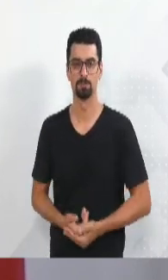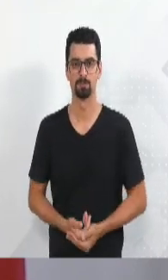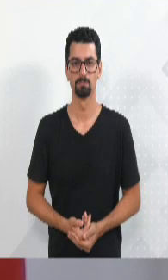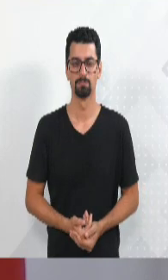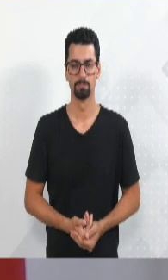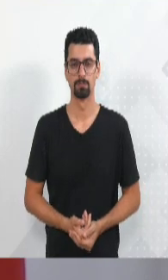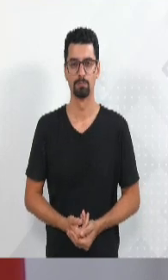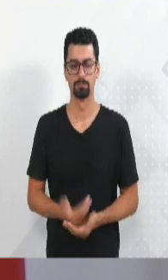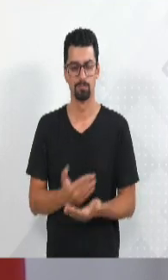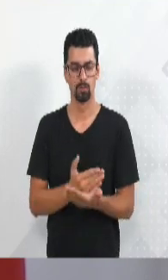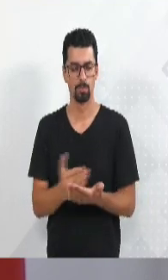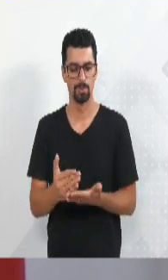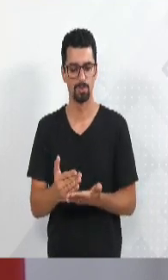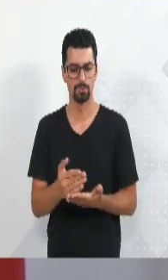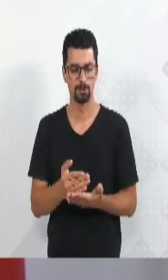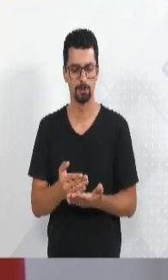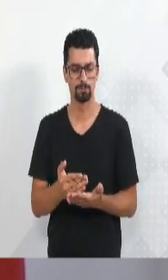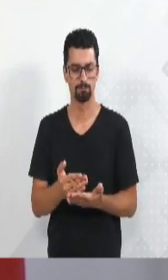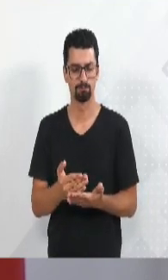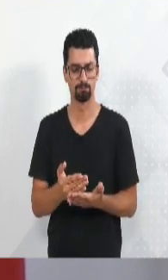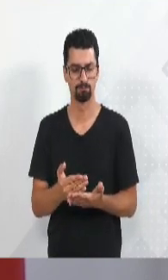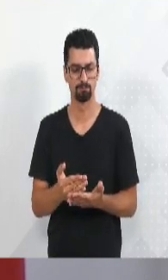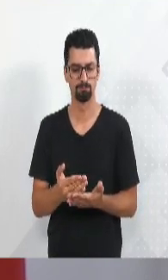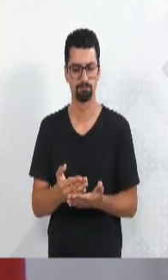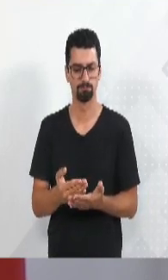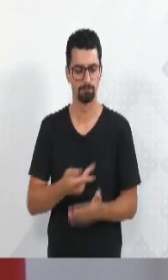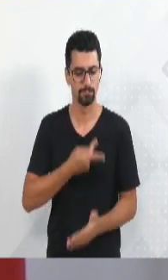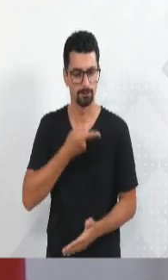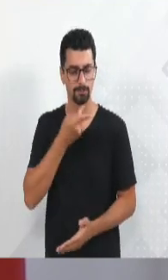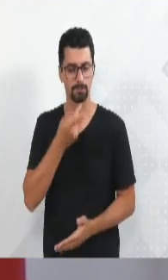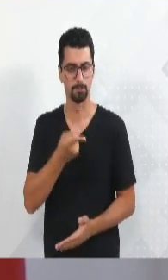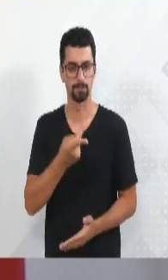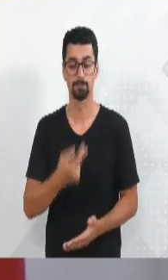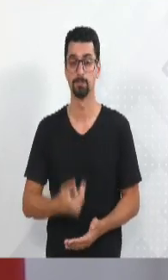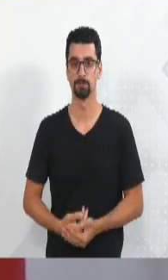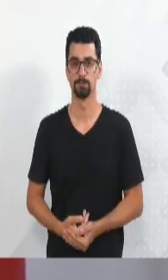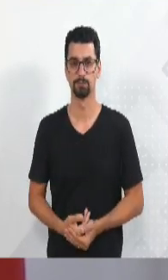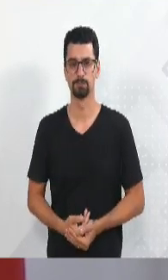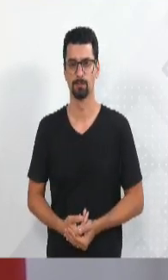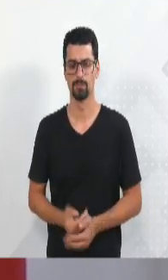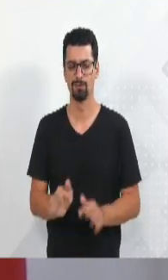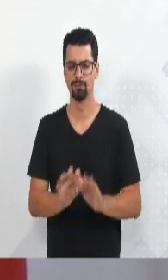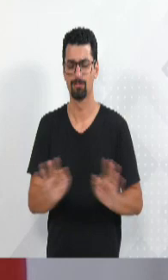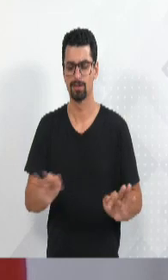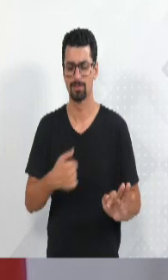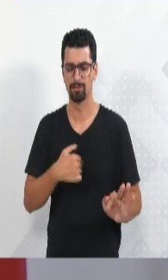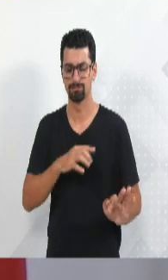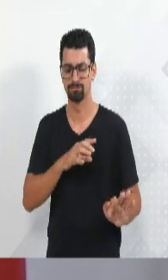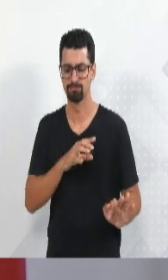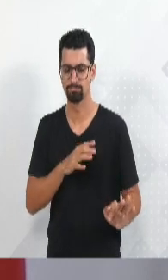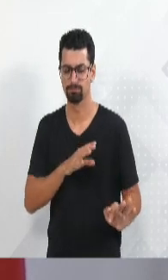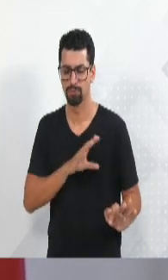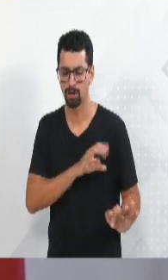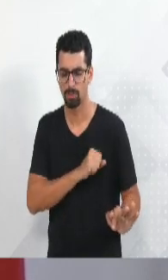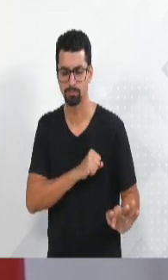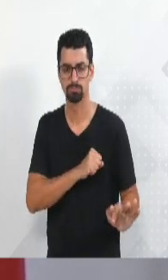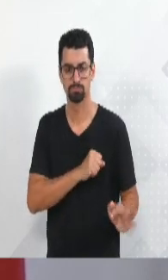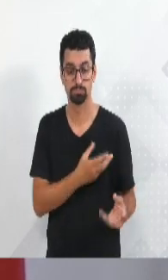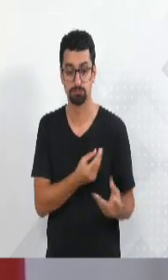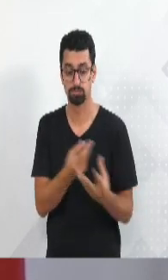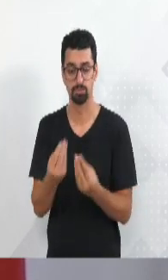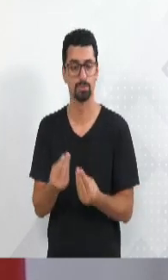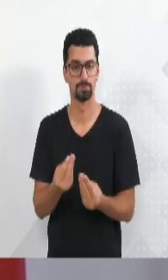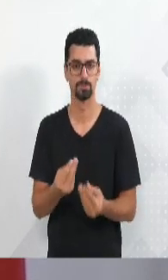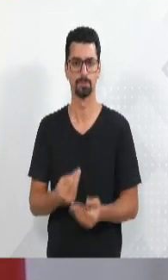Fala meu querido presidente com uma frase que eu amo muito e essa